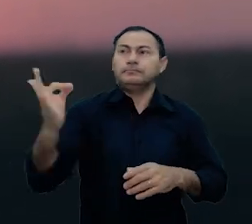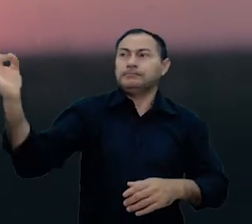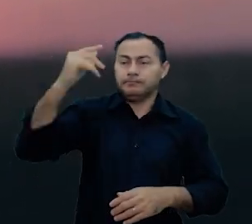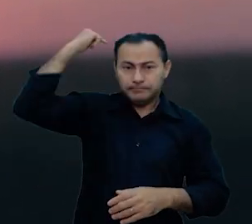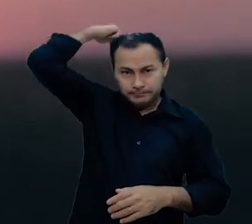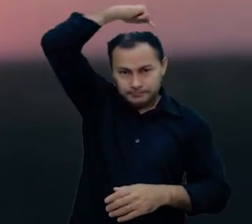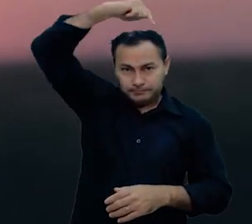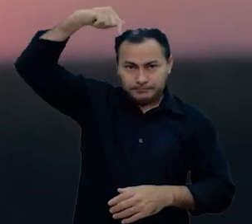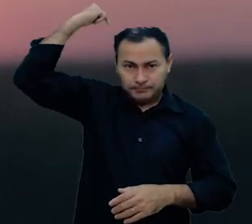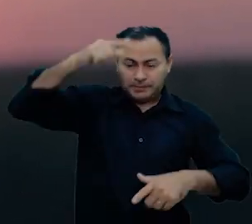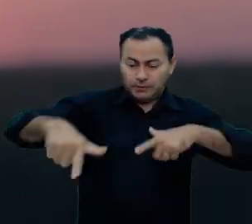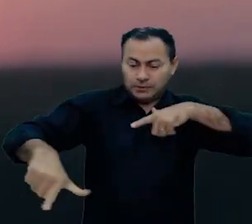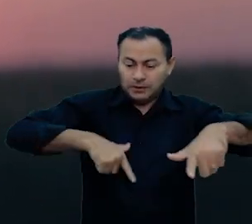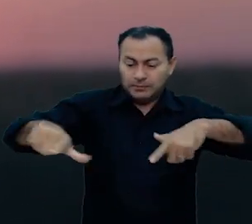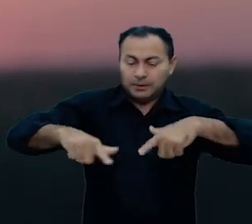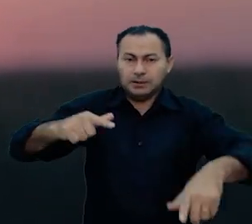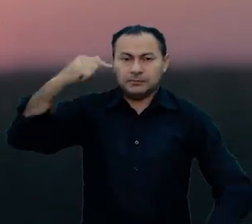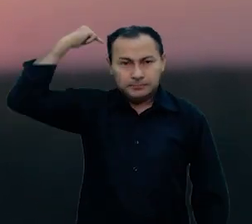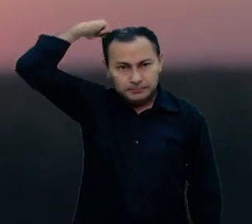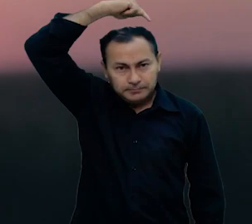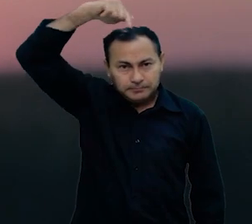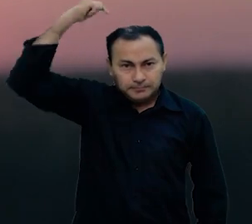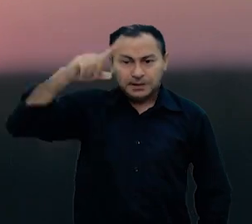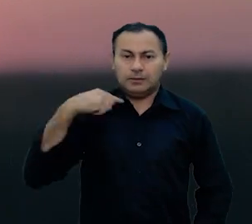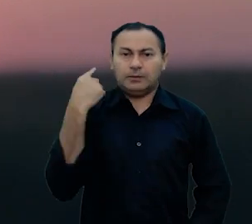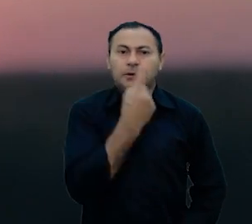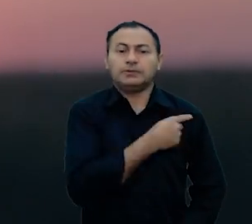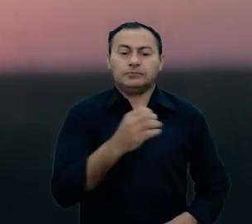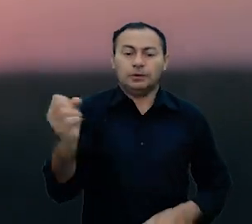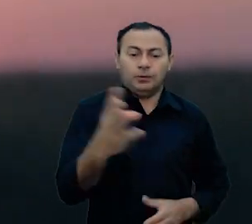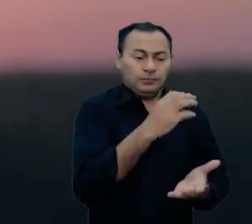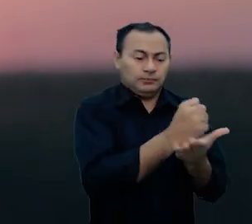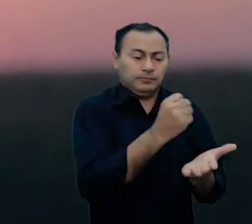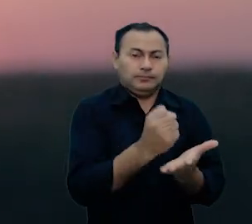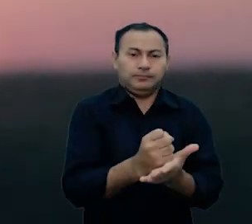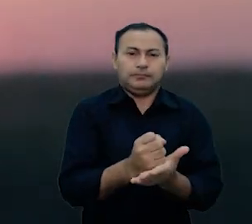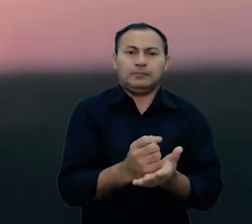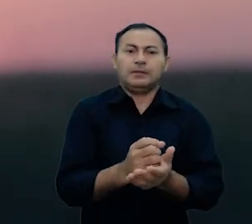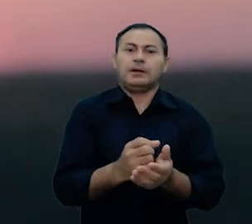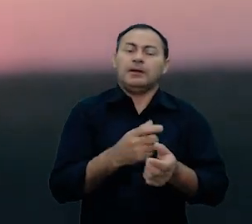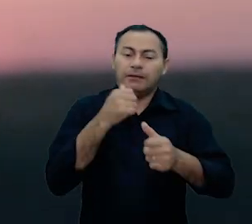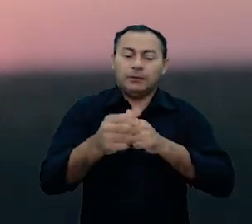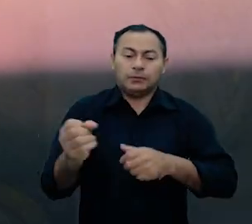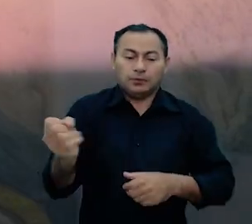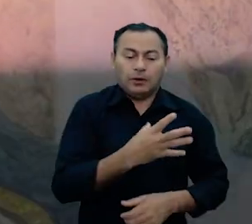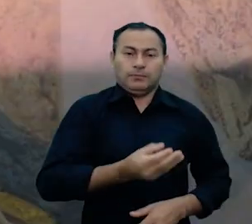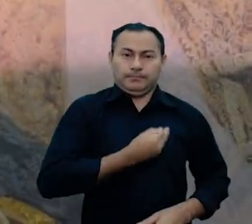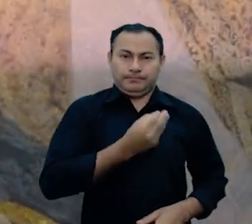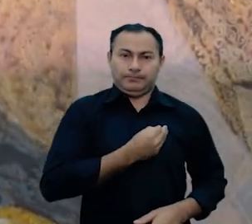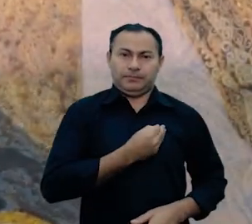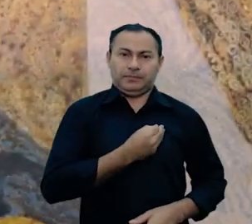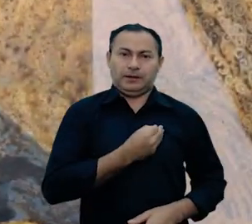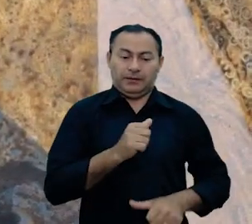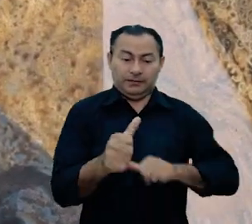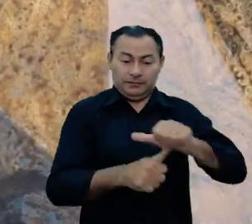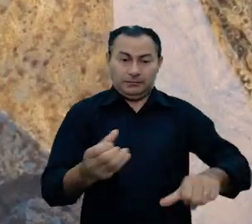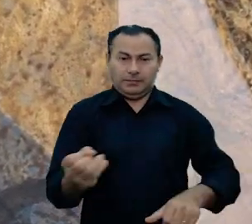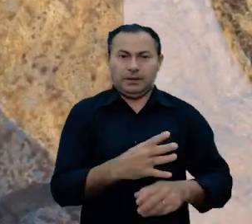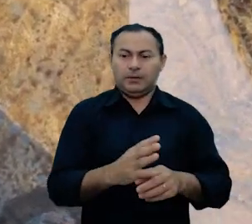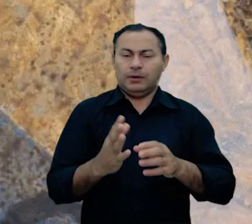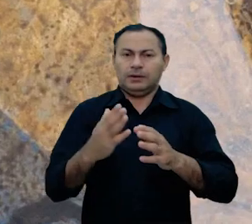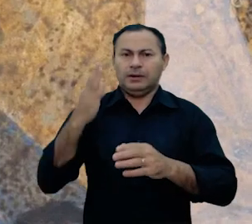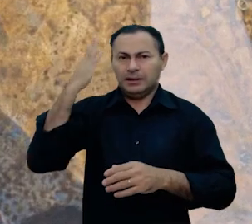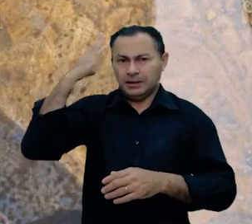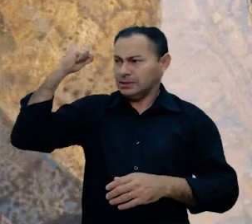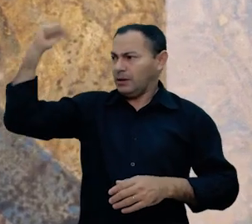O trabalho do Espírito Santo em nós é o que o Novo Testamento chama de o novo nascimento. Agora vamos deixar Saul